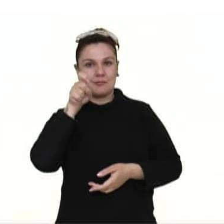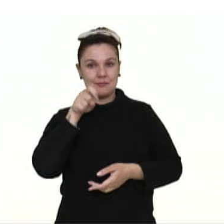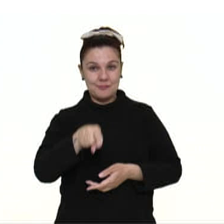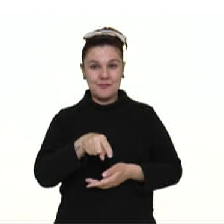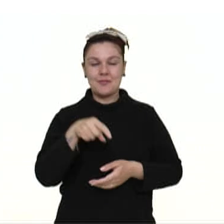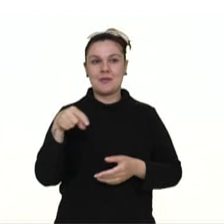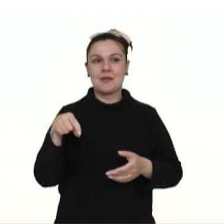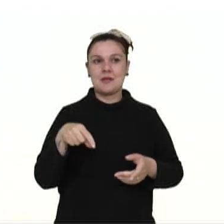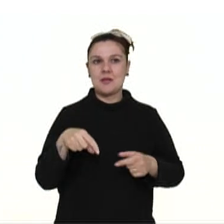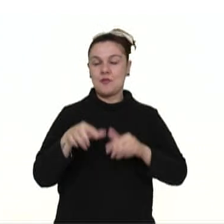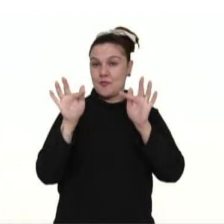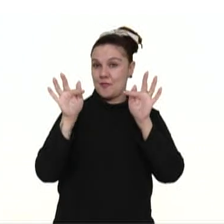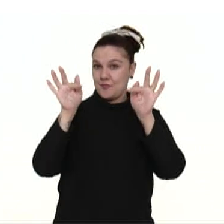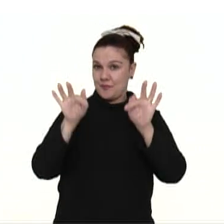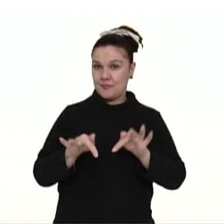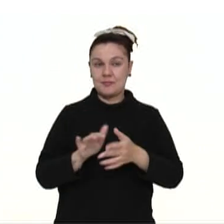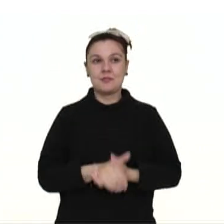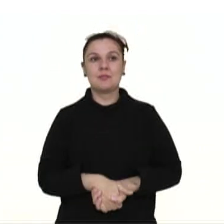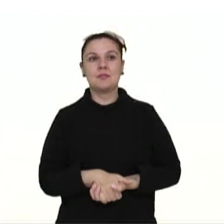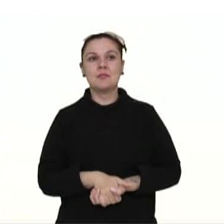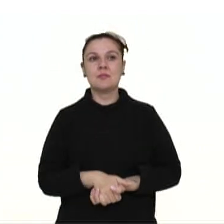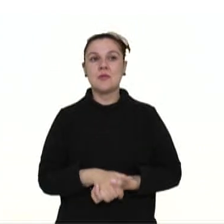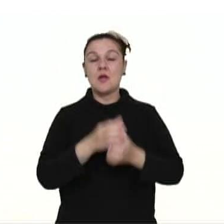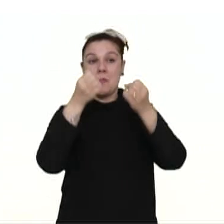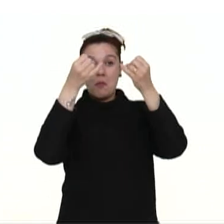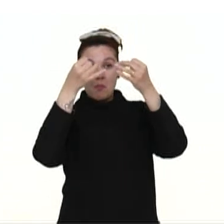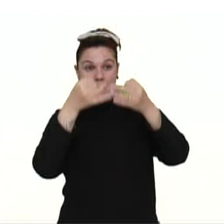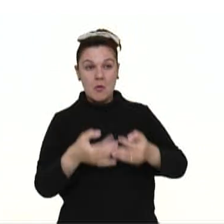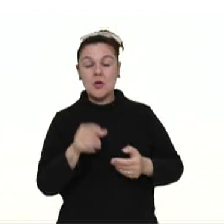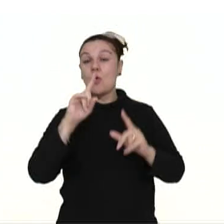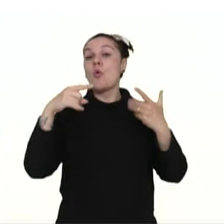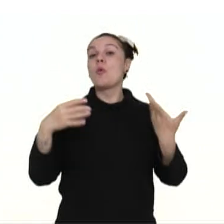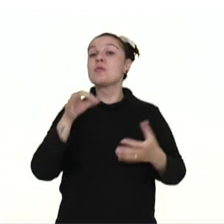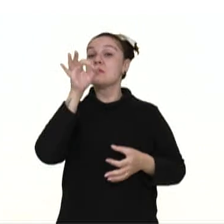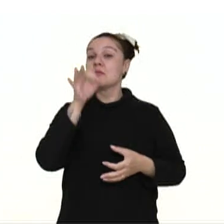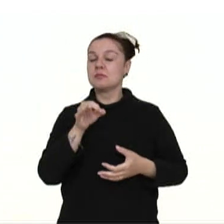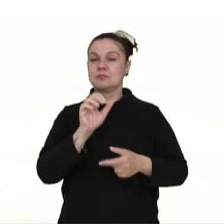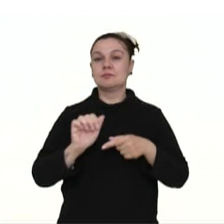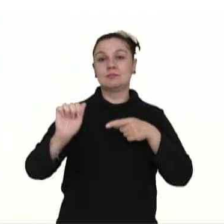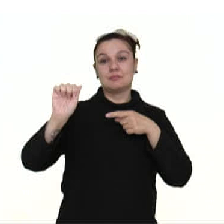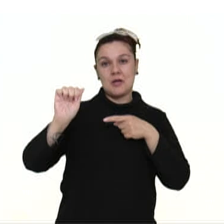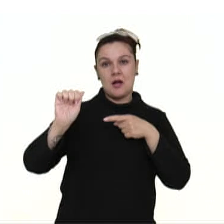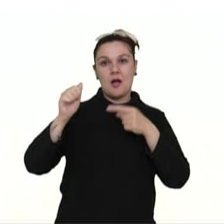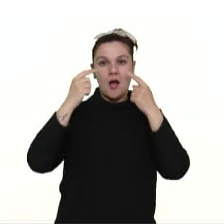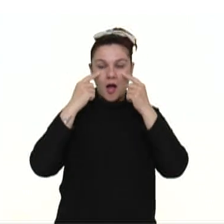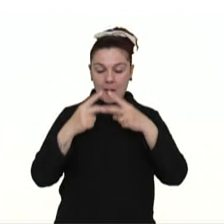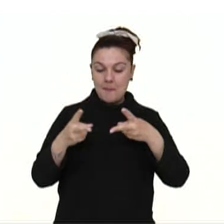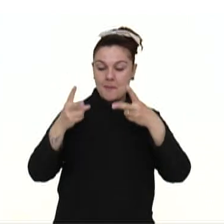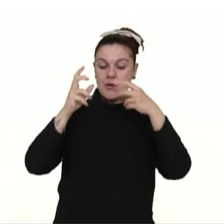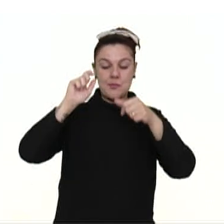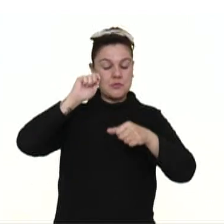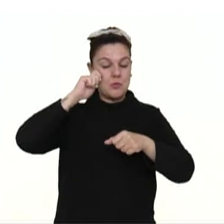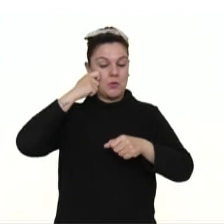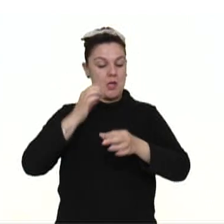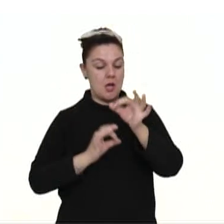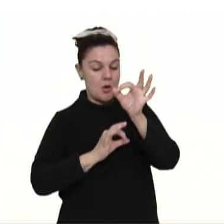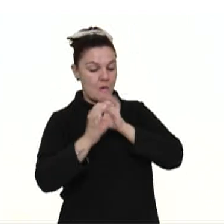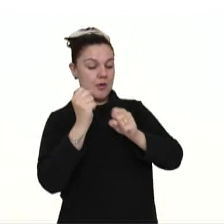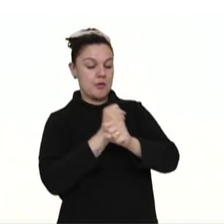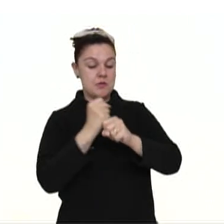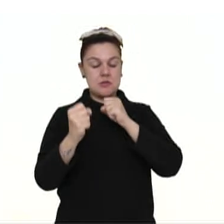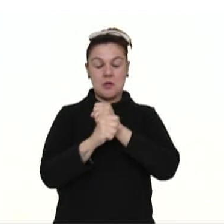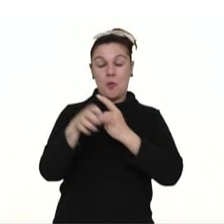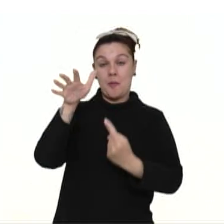quiz então, quiz final. Aponte a afirmativa correta. Letra A. A visibilidade negra na construção social